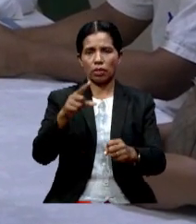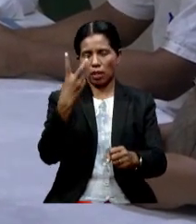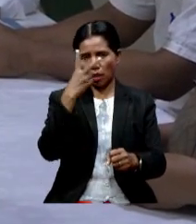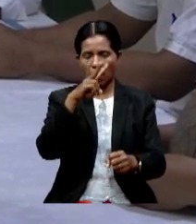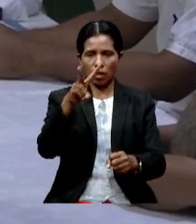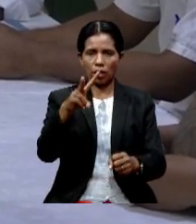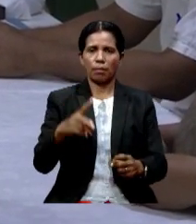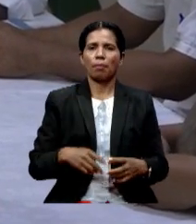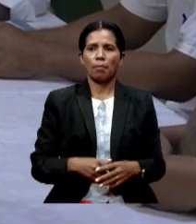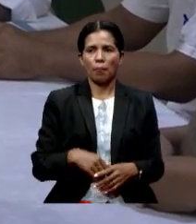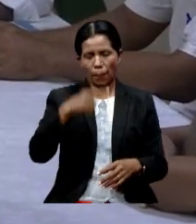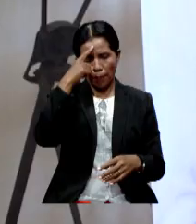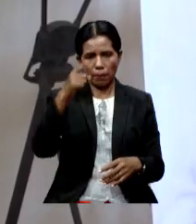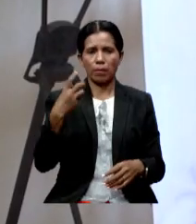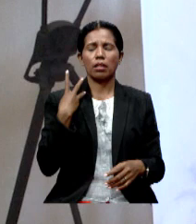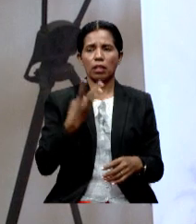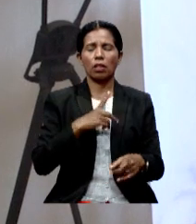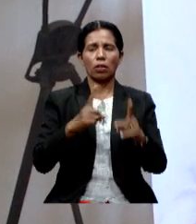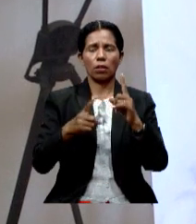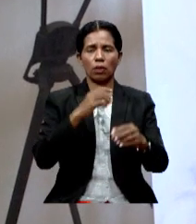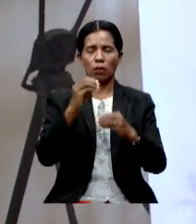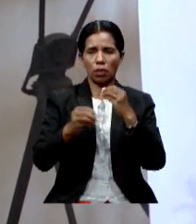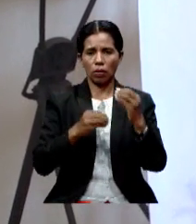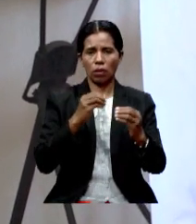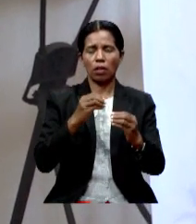maka tambe ita kulia kona ba en termos de